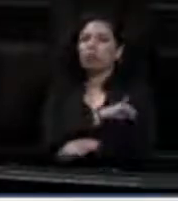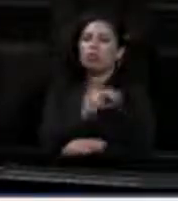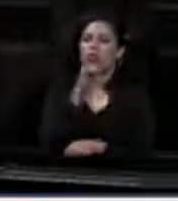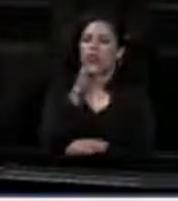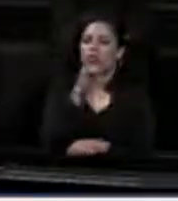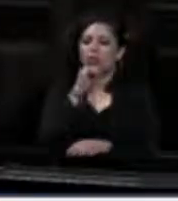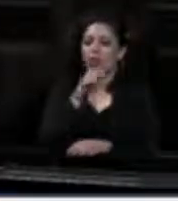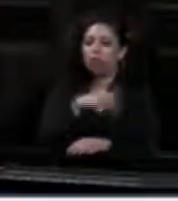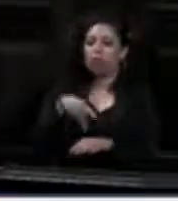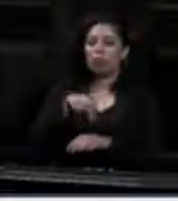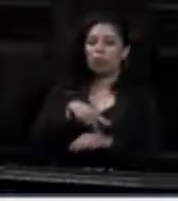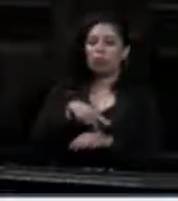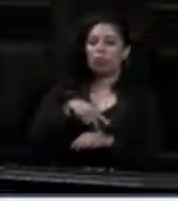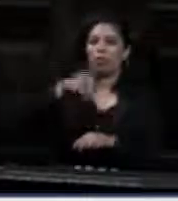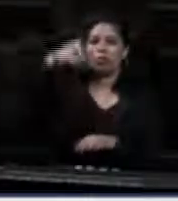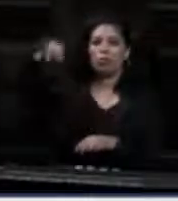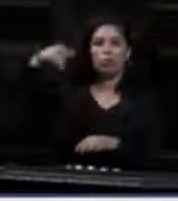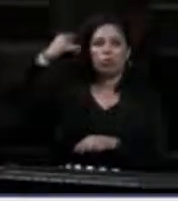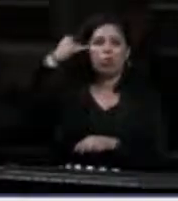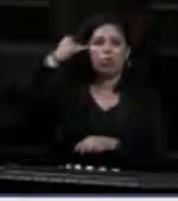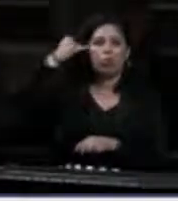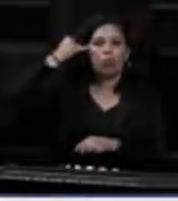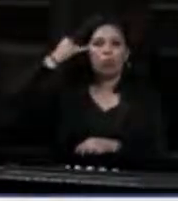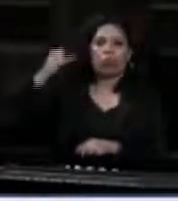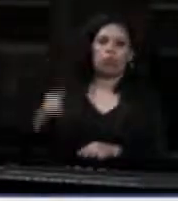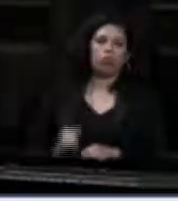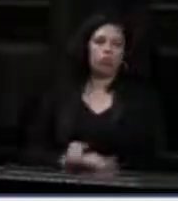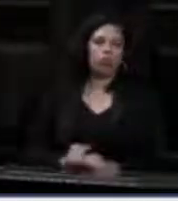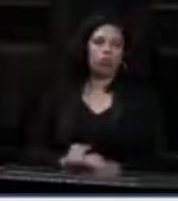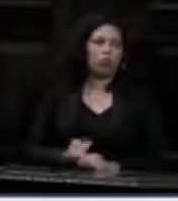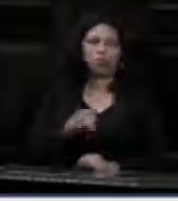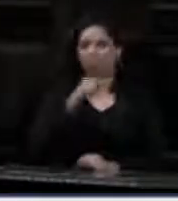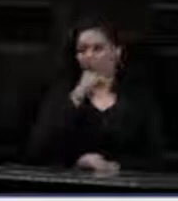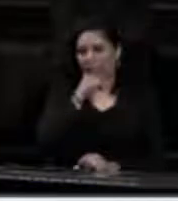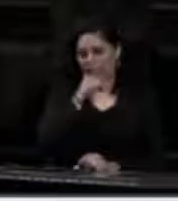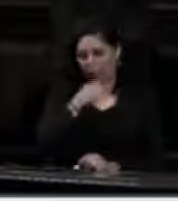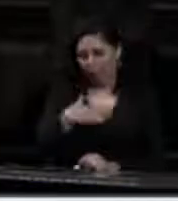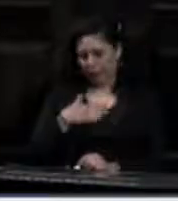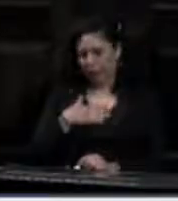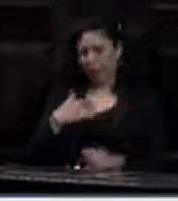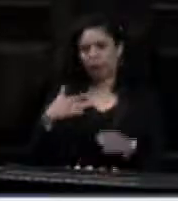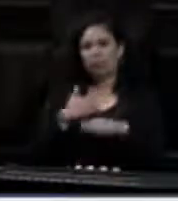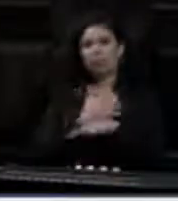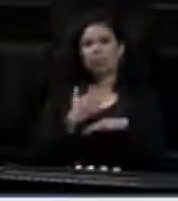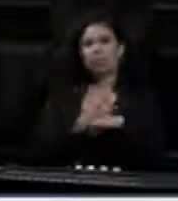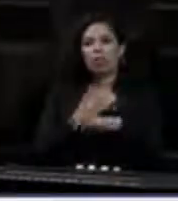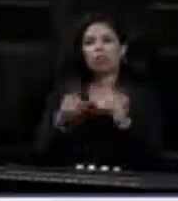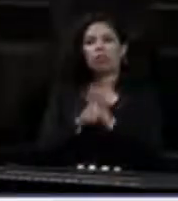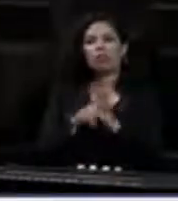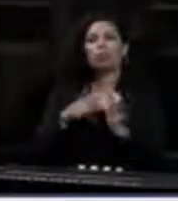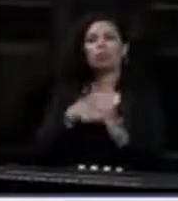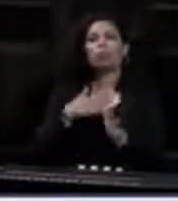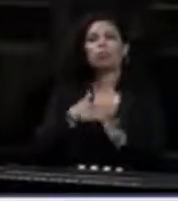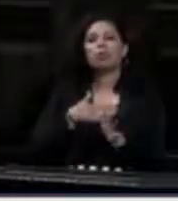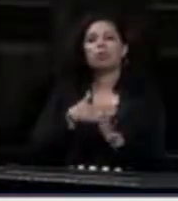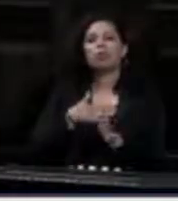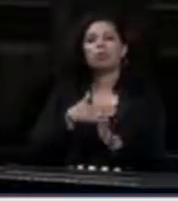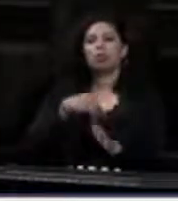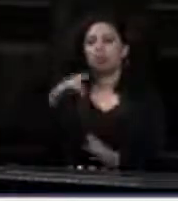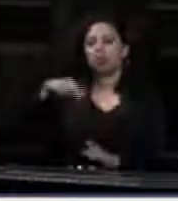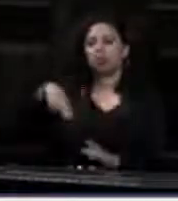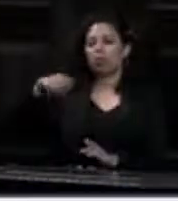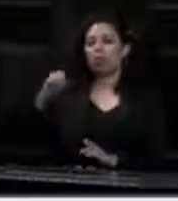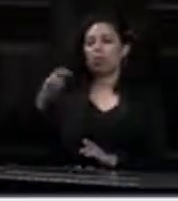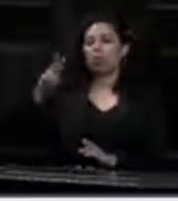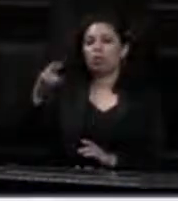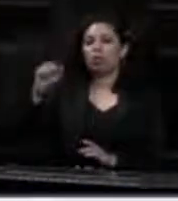Nova Friburgo. Nova Friburgo é o berço da colonização japonesa e, diga-se de passagem,